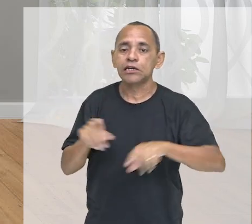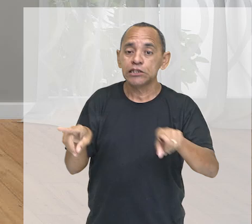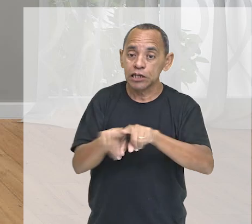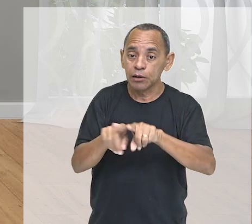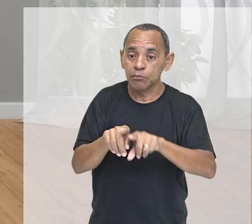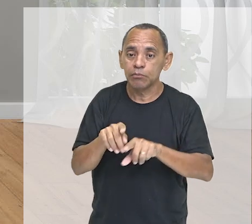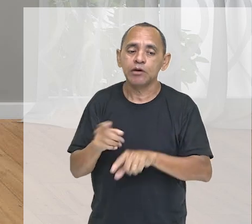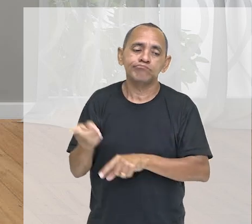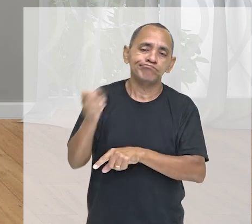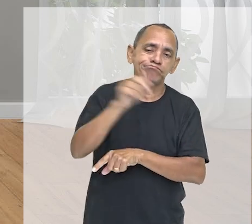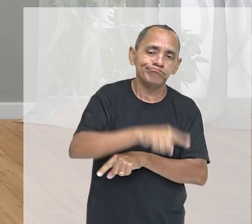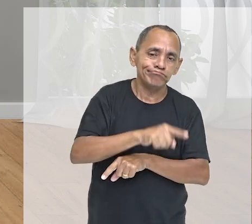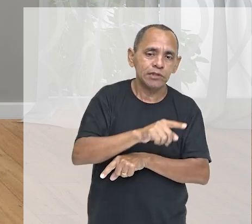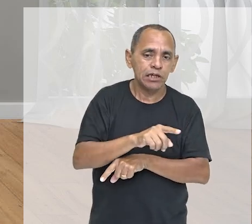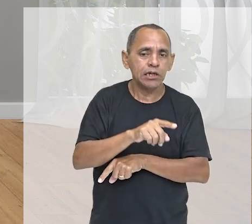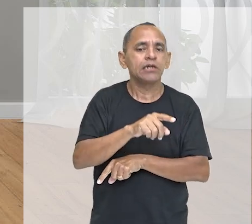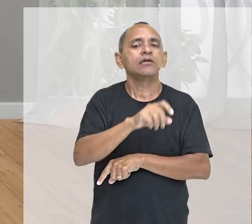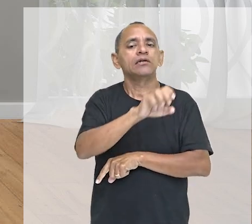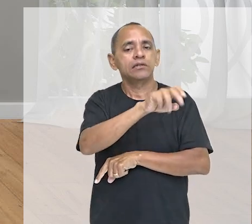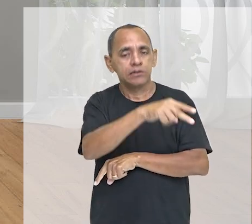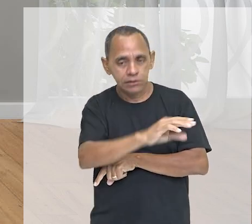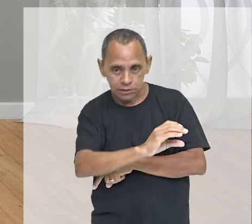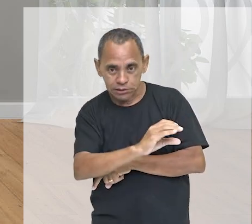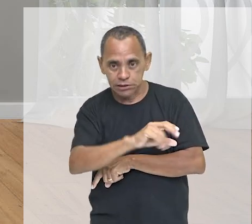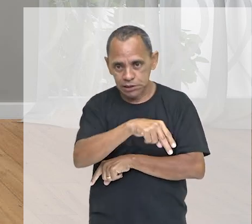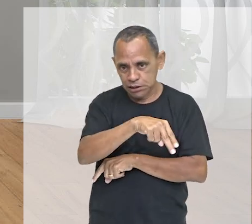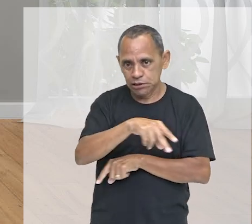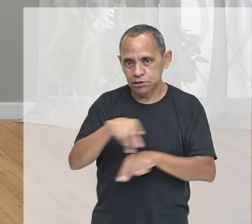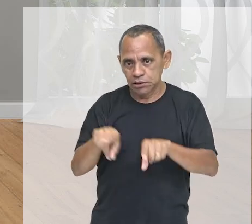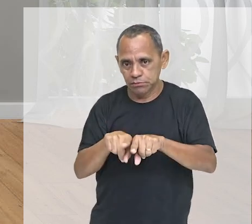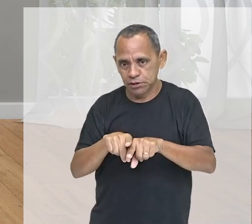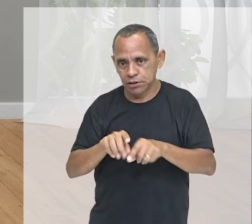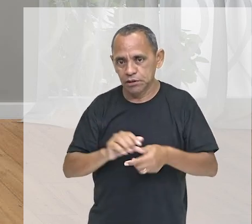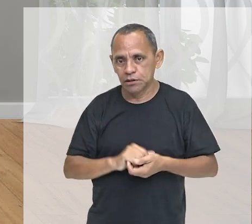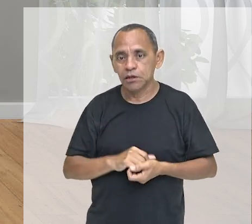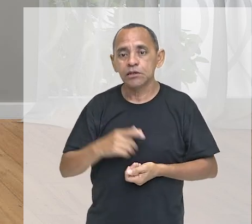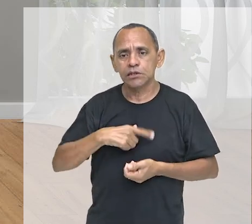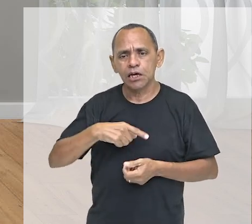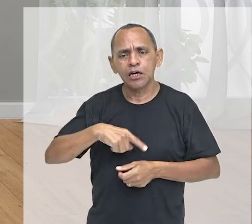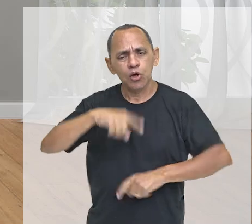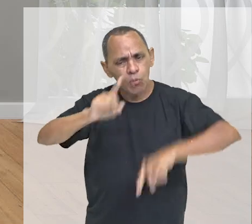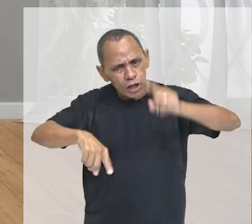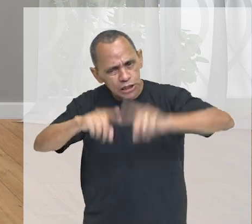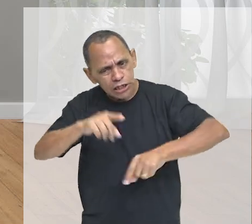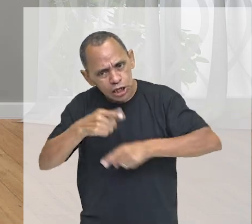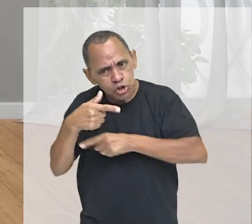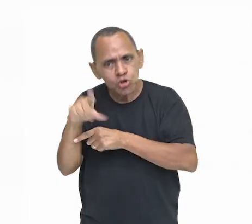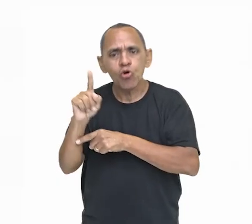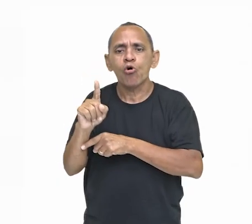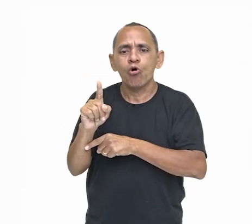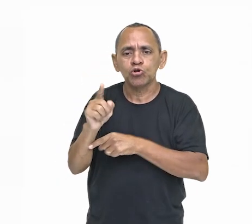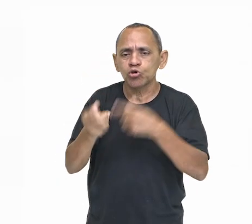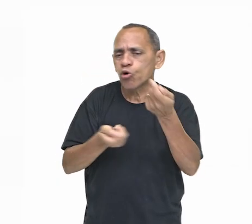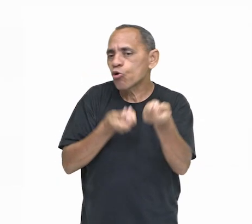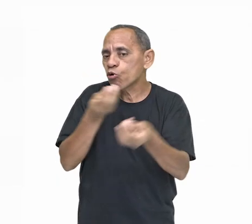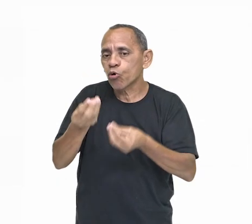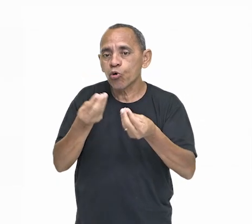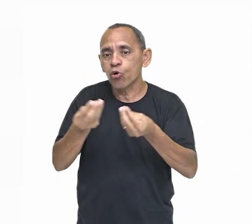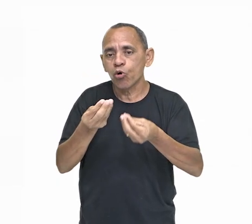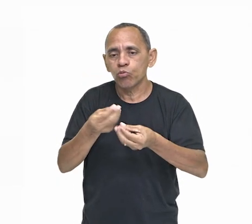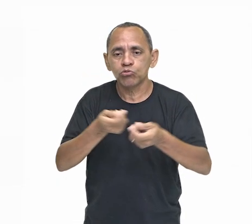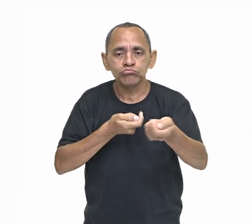através do motor elétrico. E temos também os dispositivos de controle. Vejam